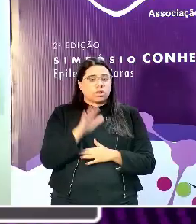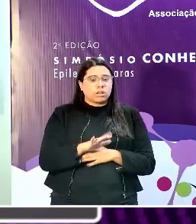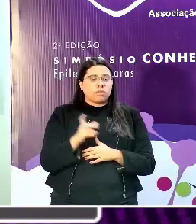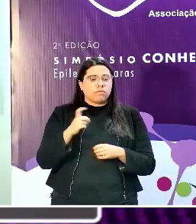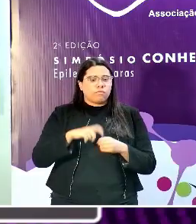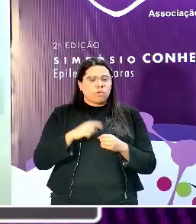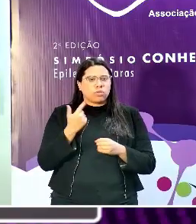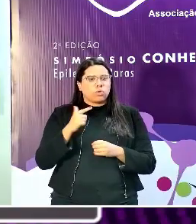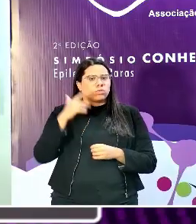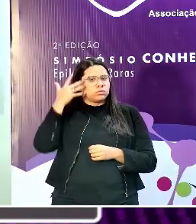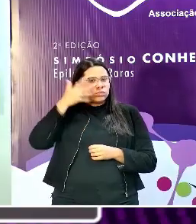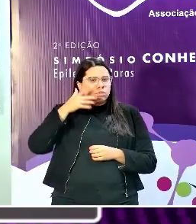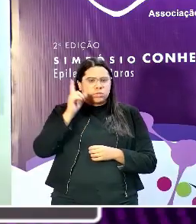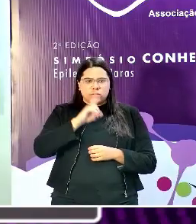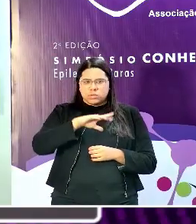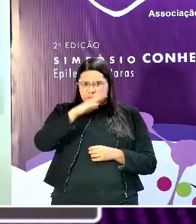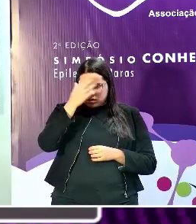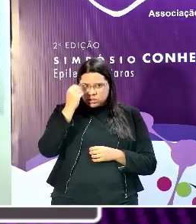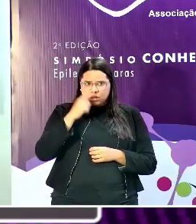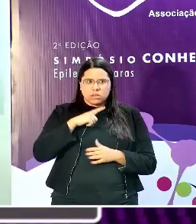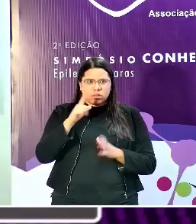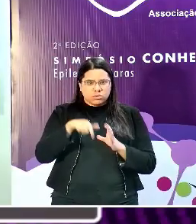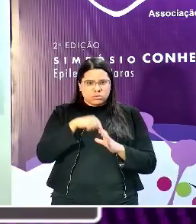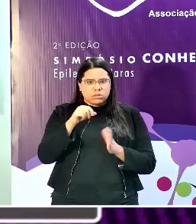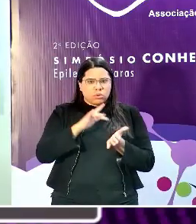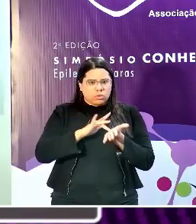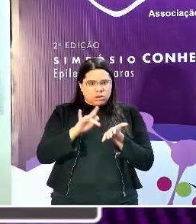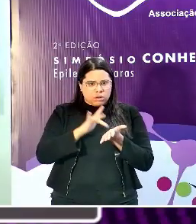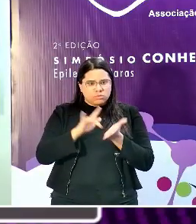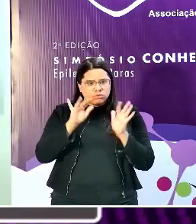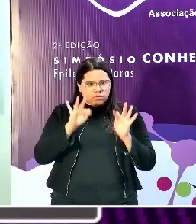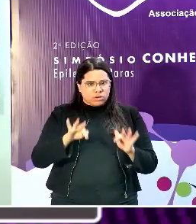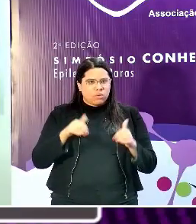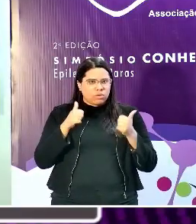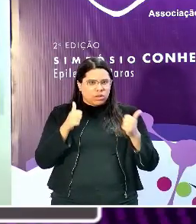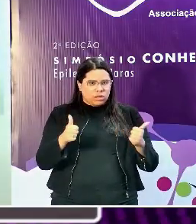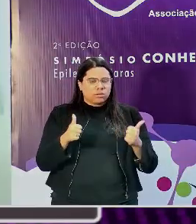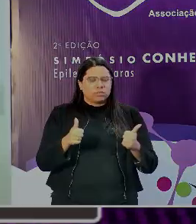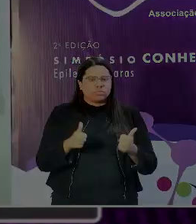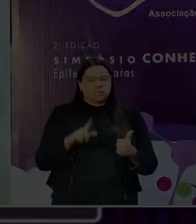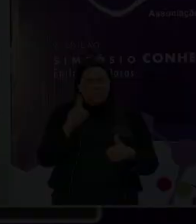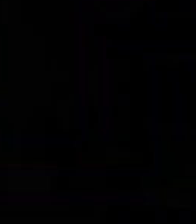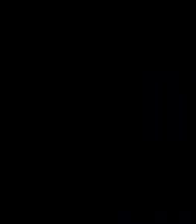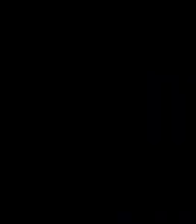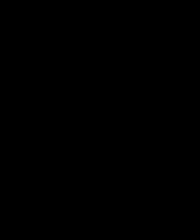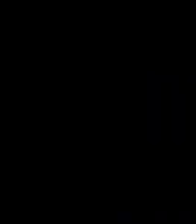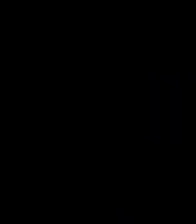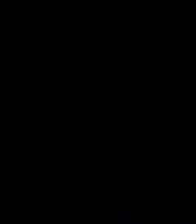painel. E não esqueçam, sorteio do tablet no final. Até já.